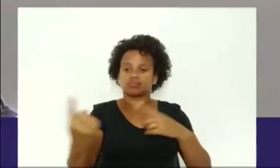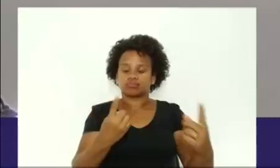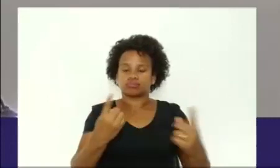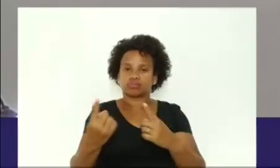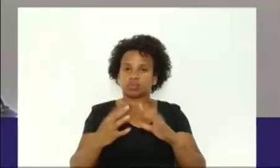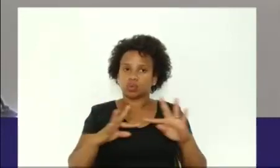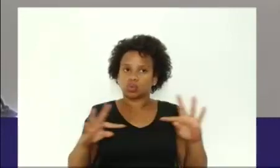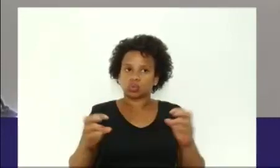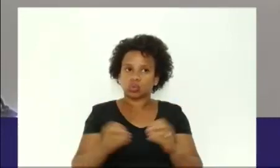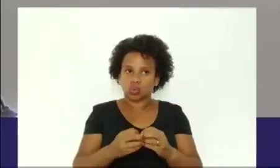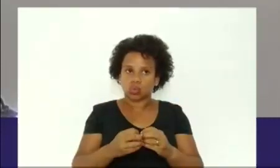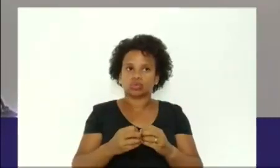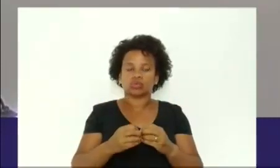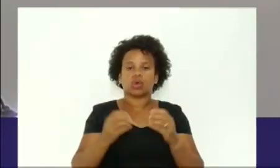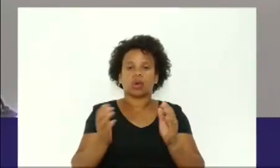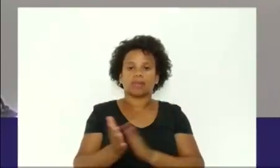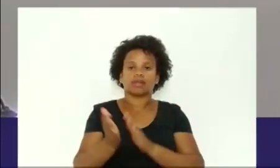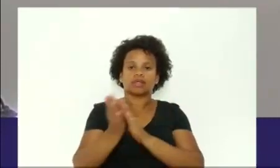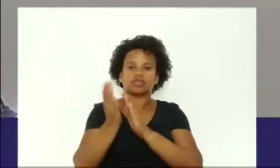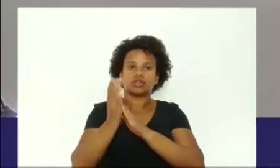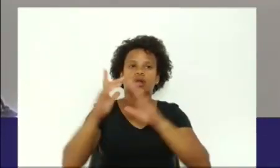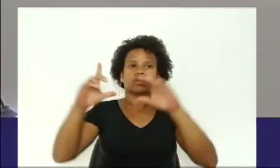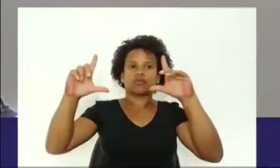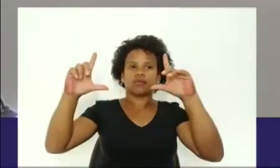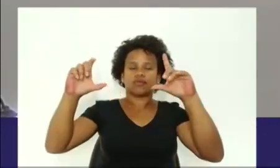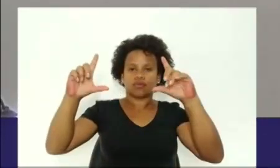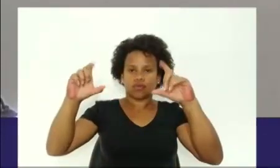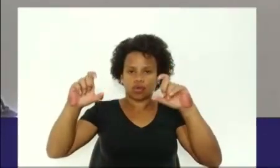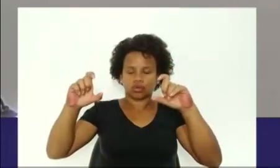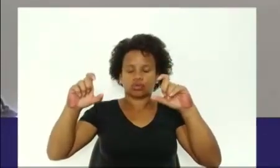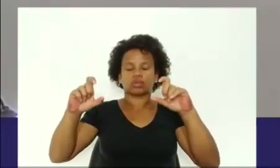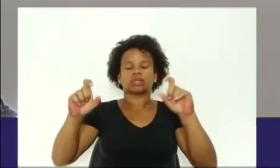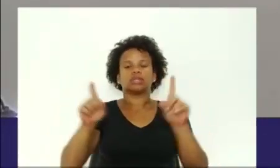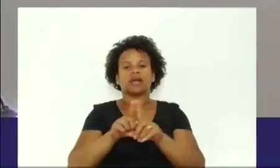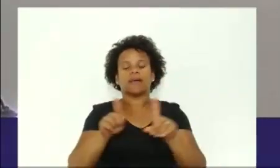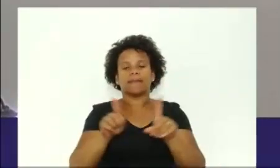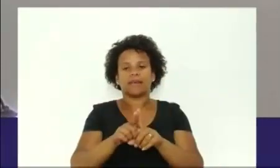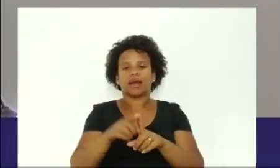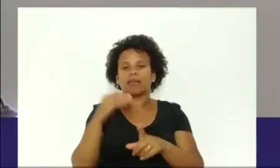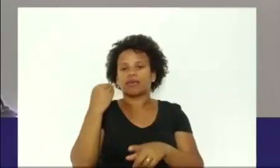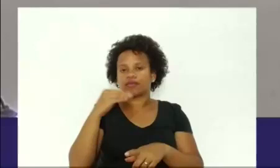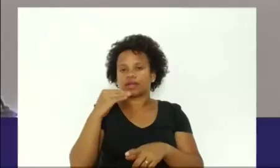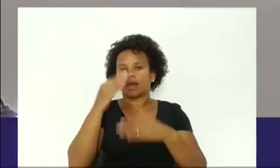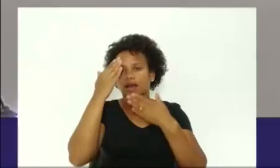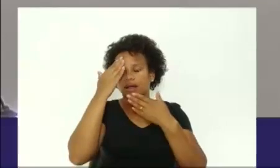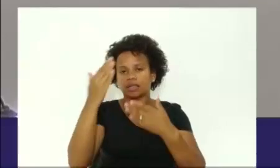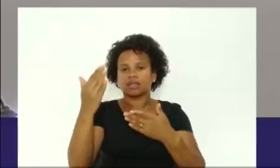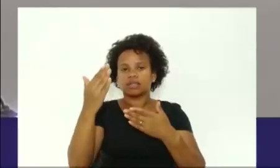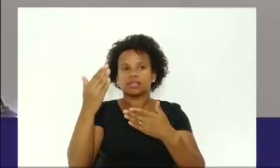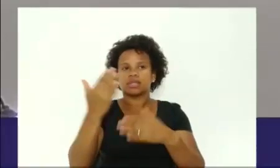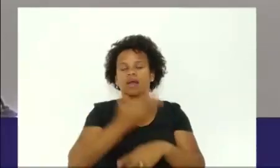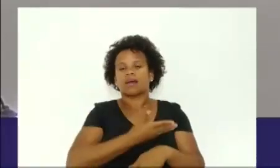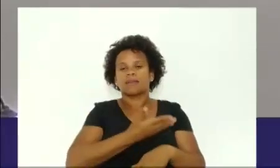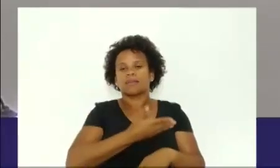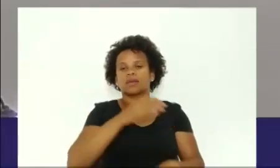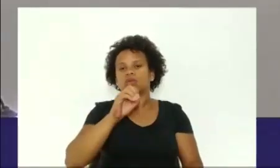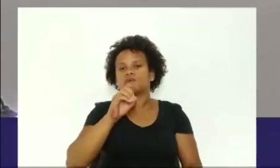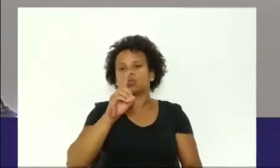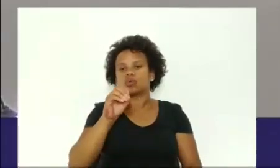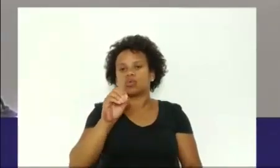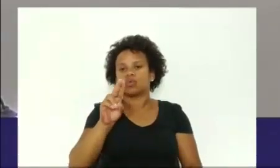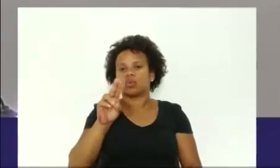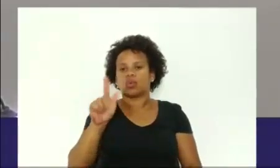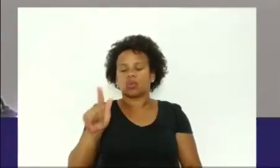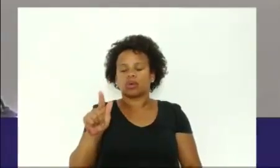seus padrinhos, para uma foto oficial. Ao mesmo tempo, já quero aproveitar e agradecer ao nosso querido amigo Doug Monteiro, que